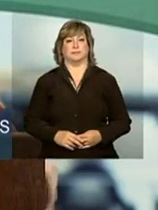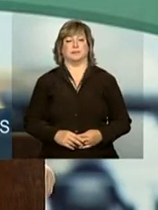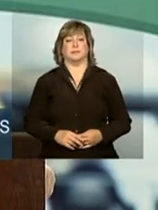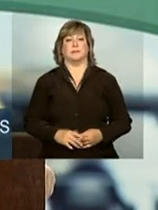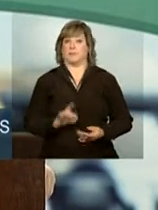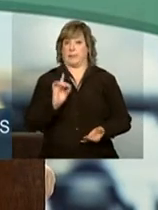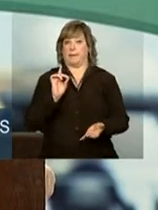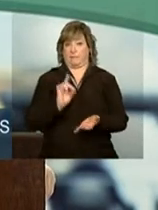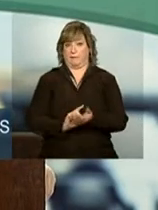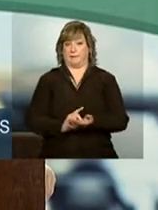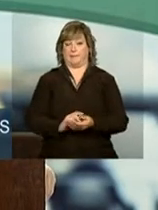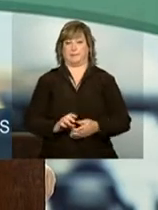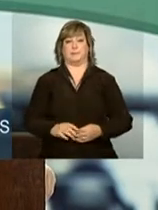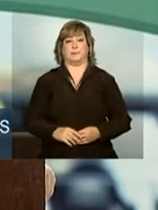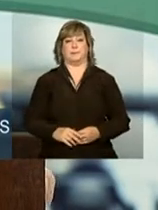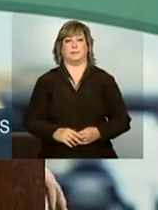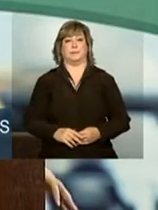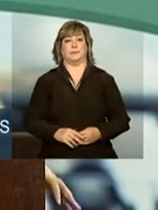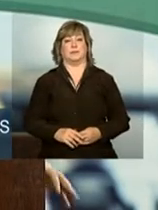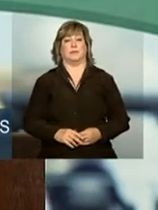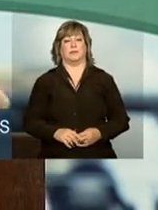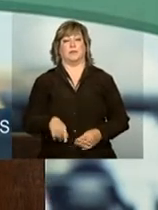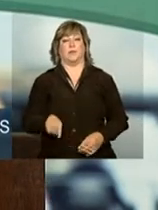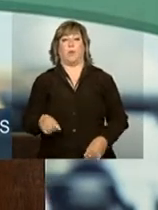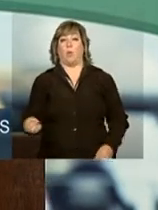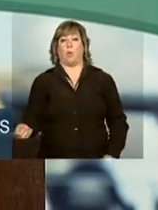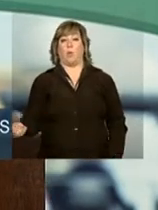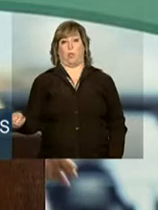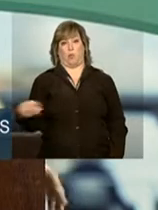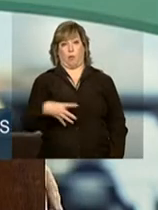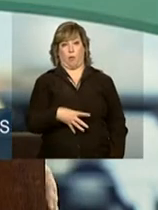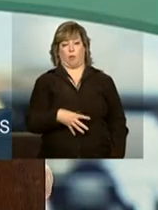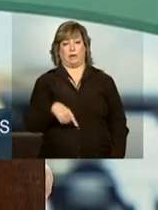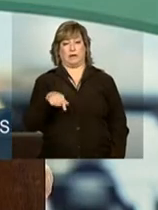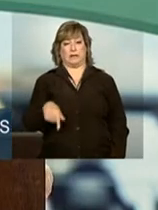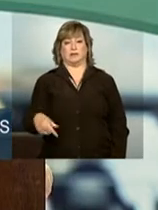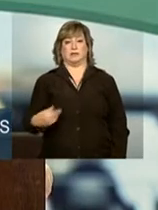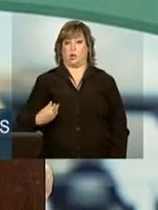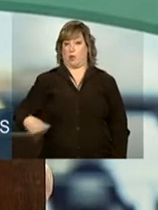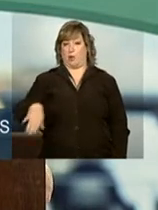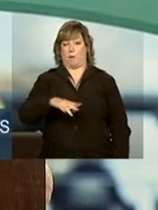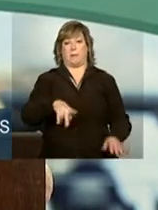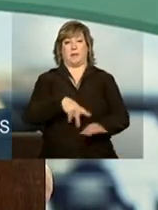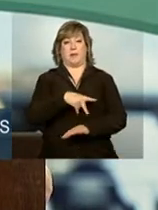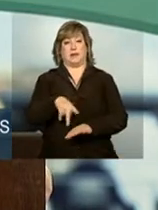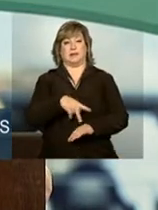de fato, o novo nesse nosso país